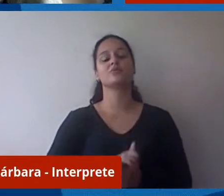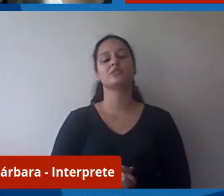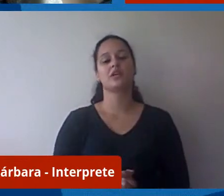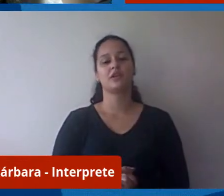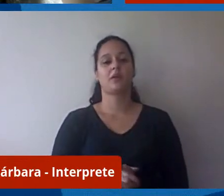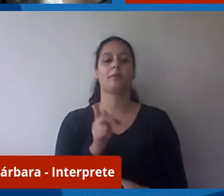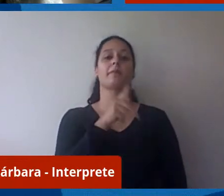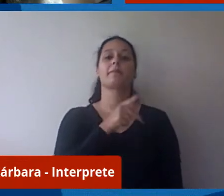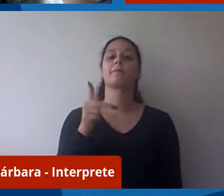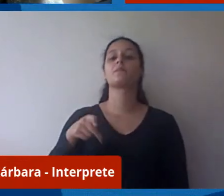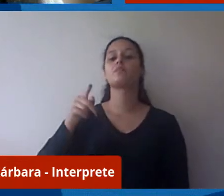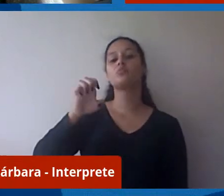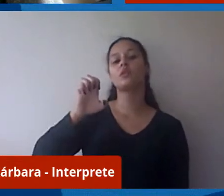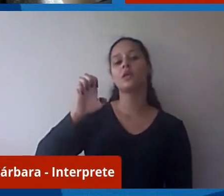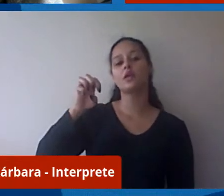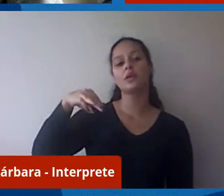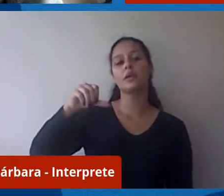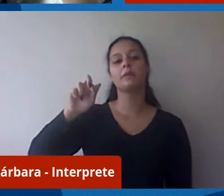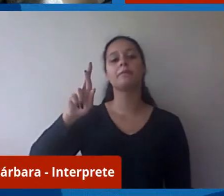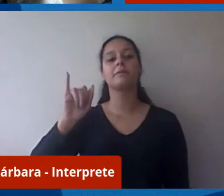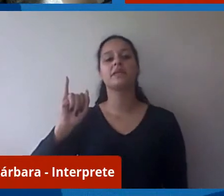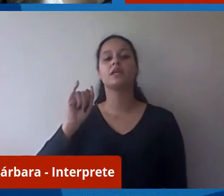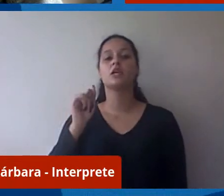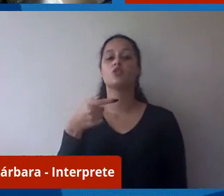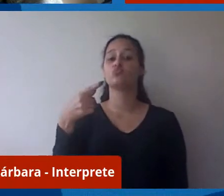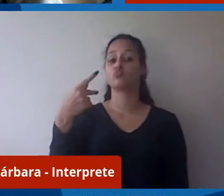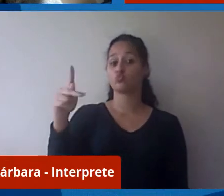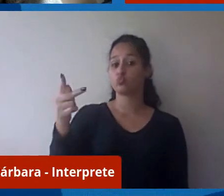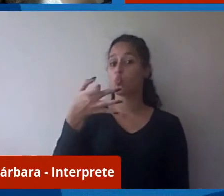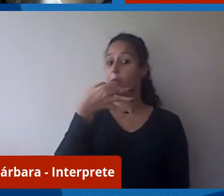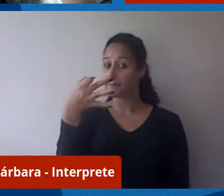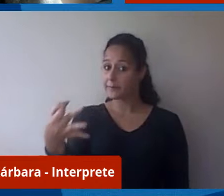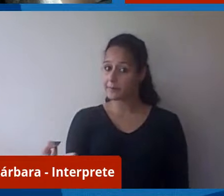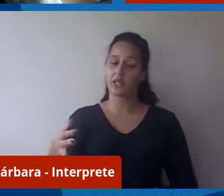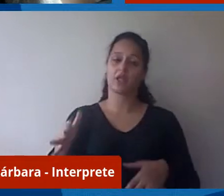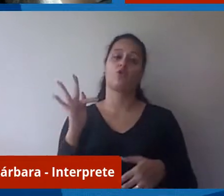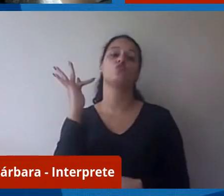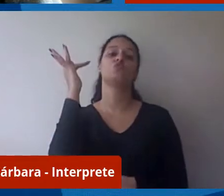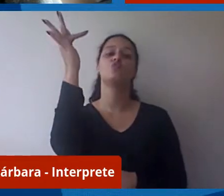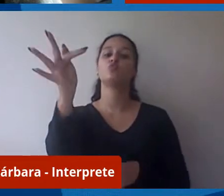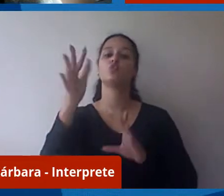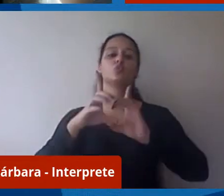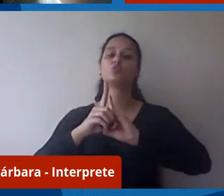professor Emi, na sua opinião, qual o futuro da democracia?